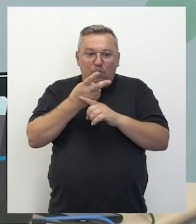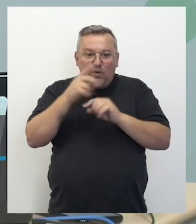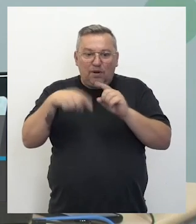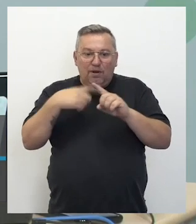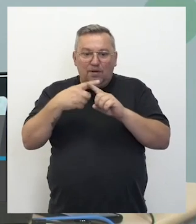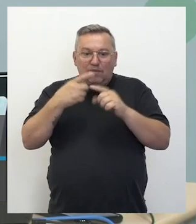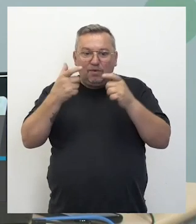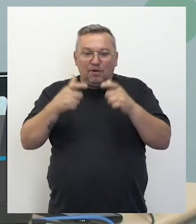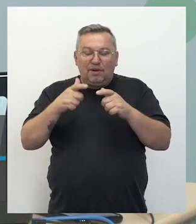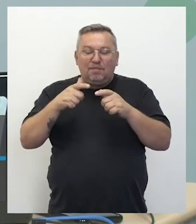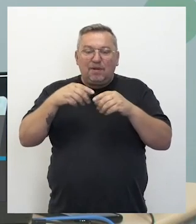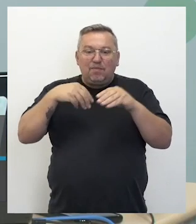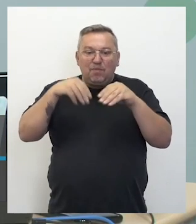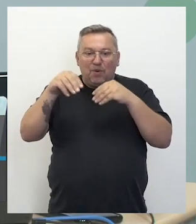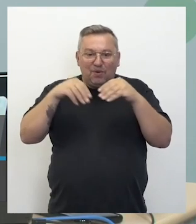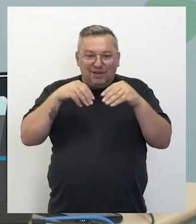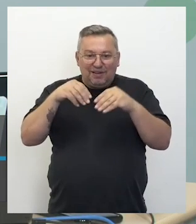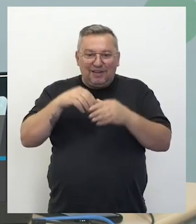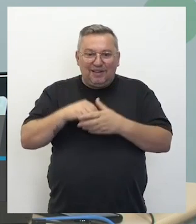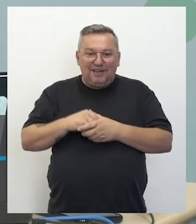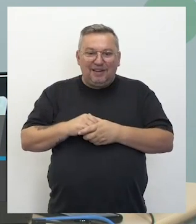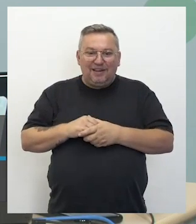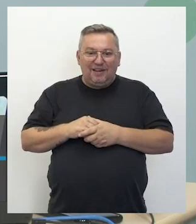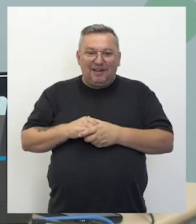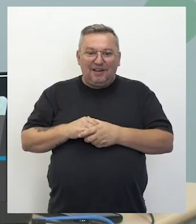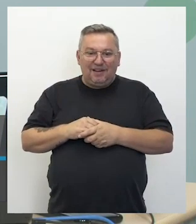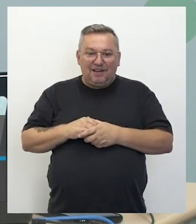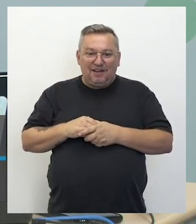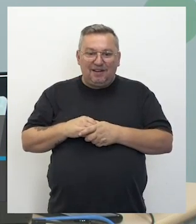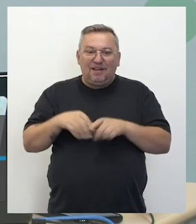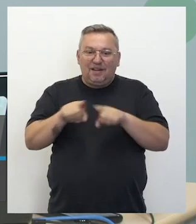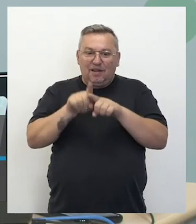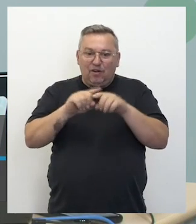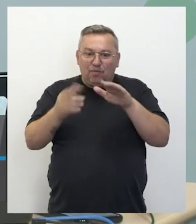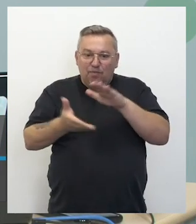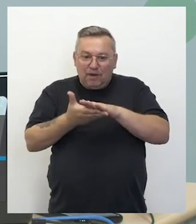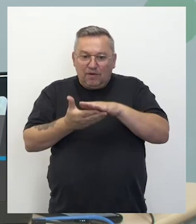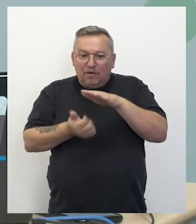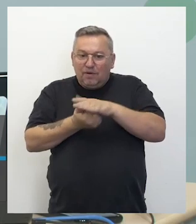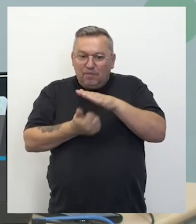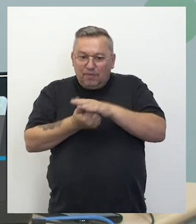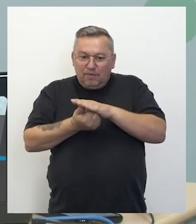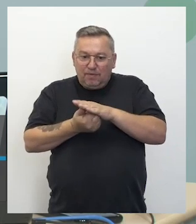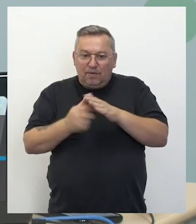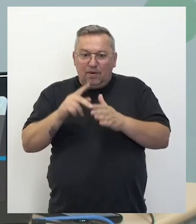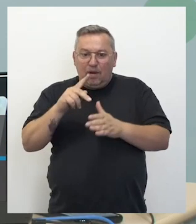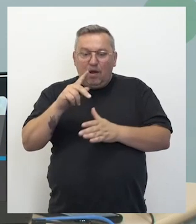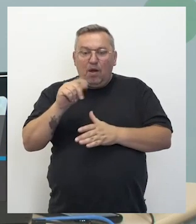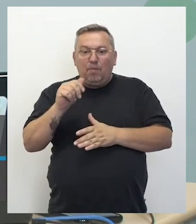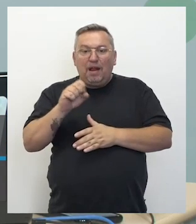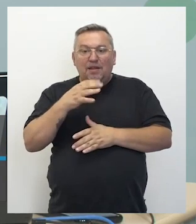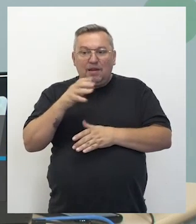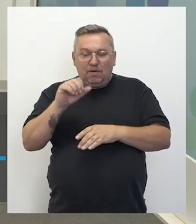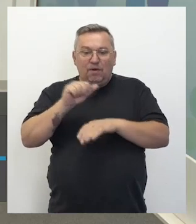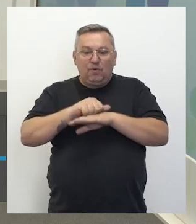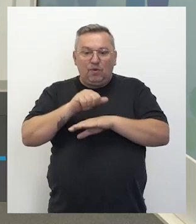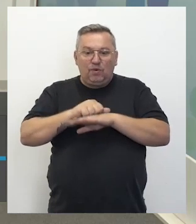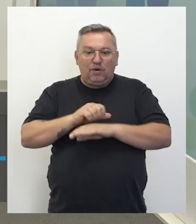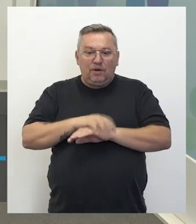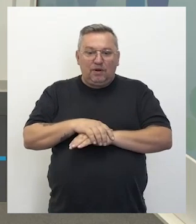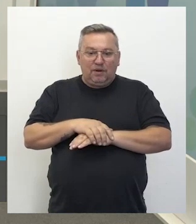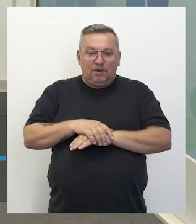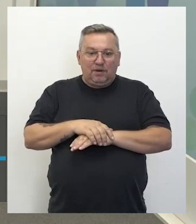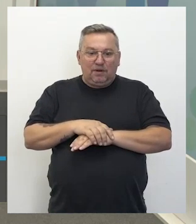partes moles, né? Que é a de baixo, né? Tentar pegar... Não, embaixo também é o plastrão que chama, também é duro. Durinho, também né? é duro. E que parte Por isso